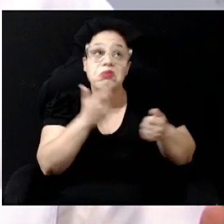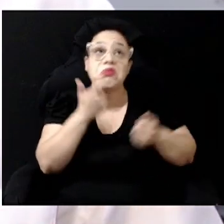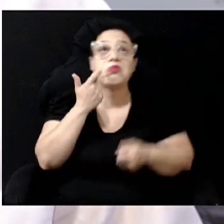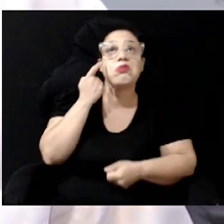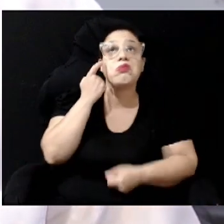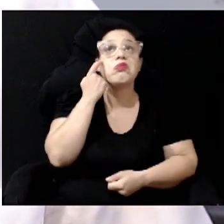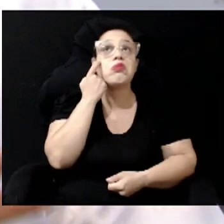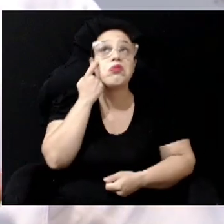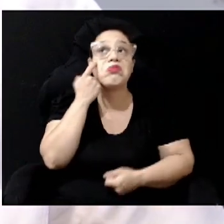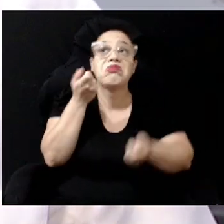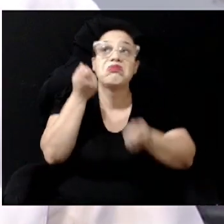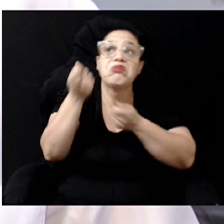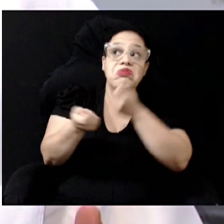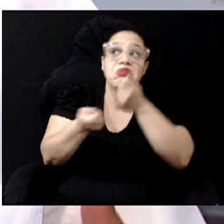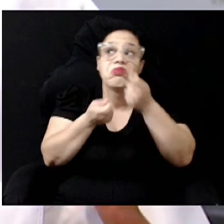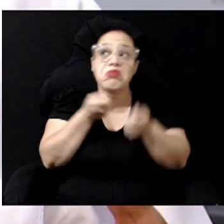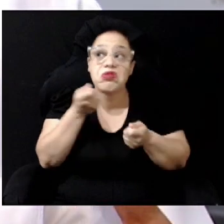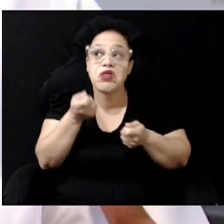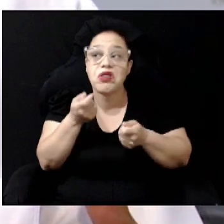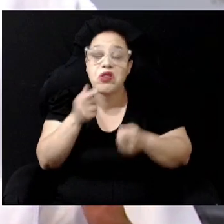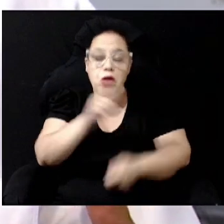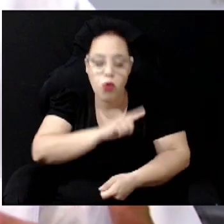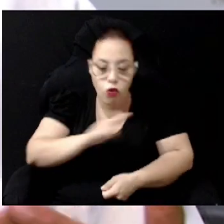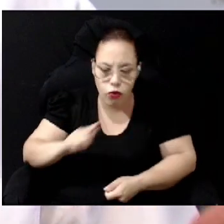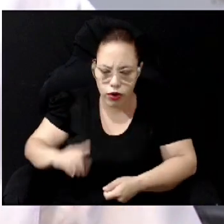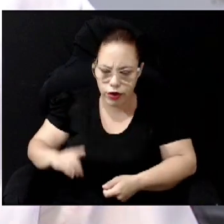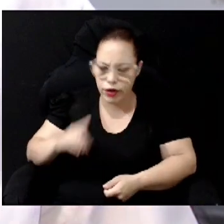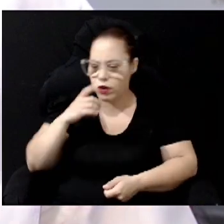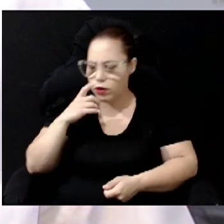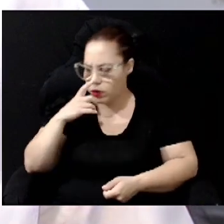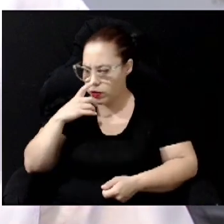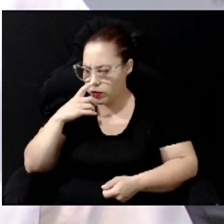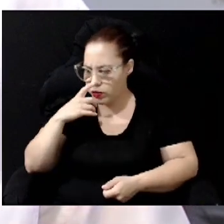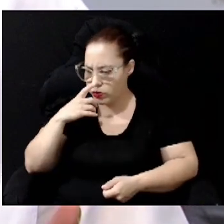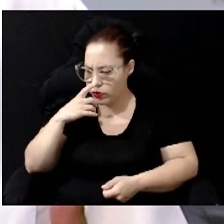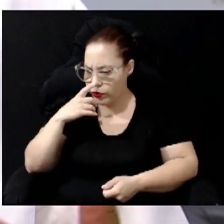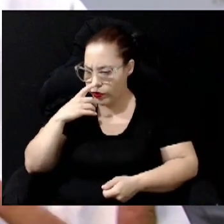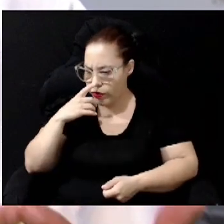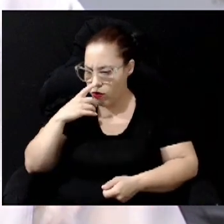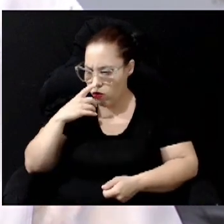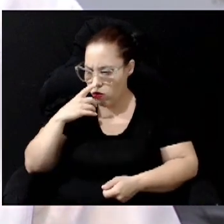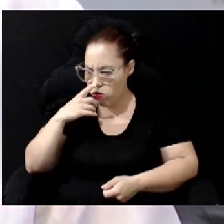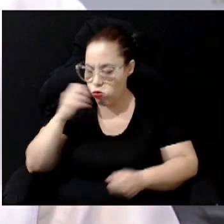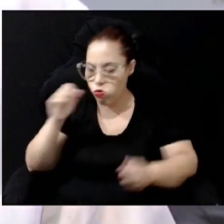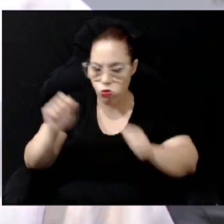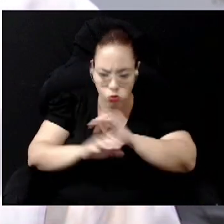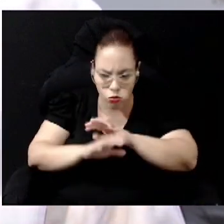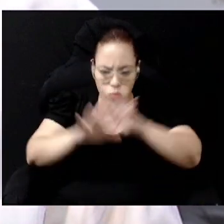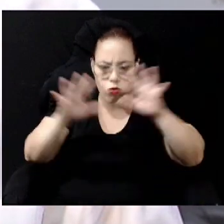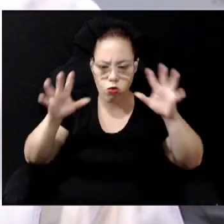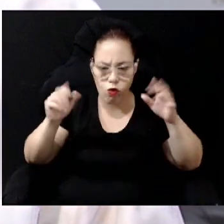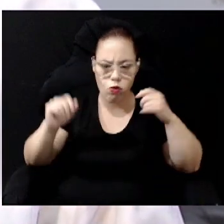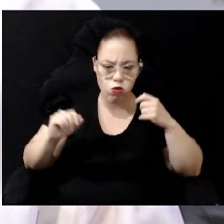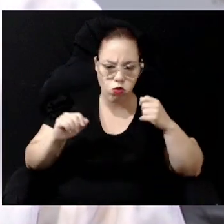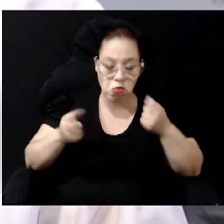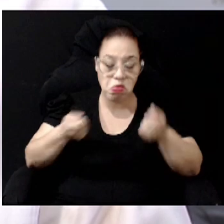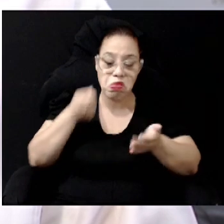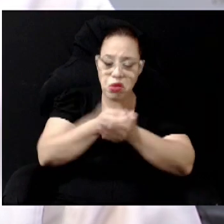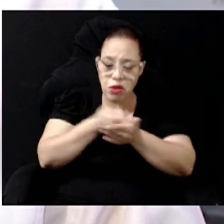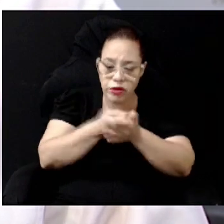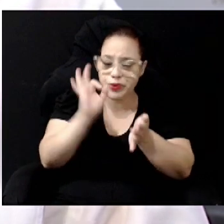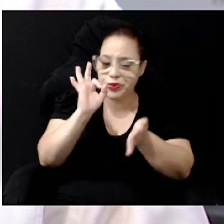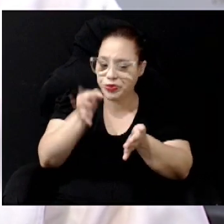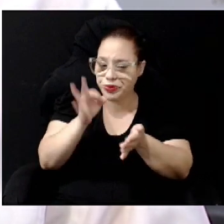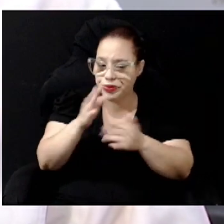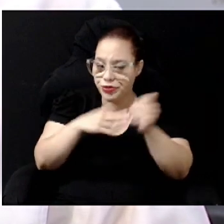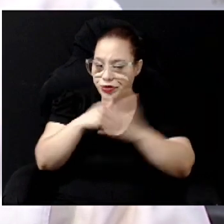critérios, né, de governança, de grau de transparência, de efetividade das ações